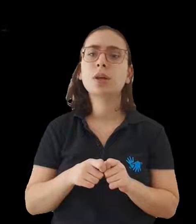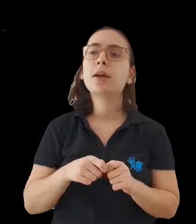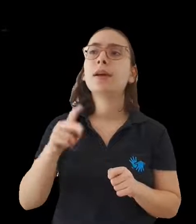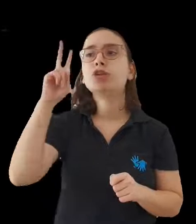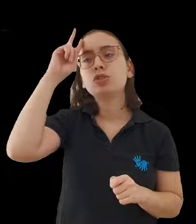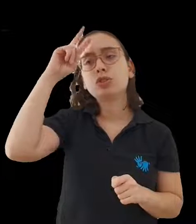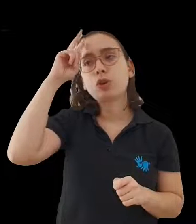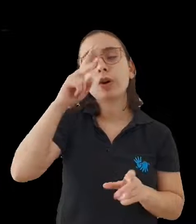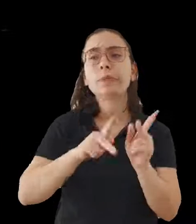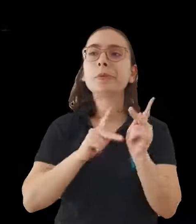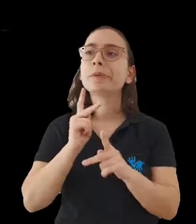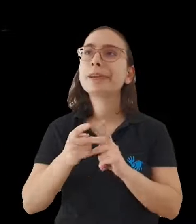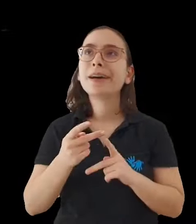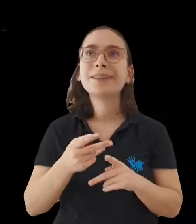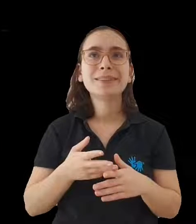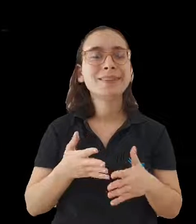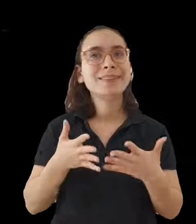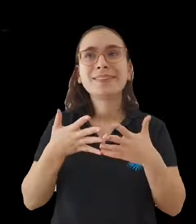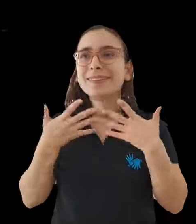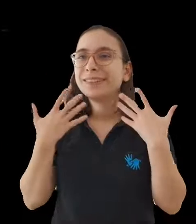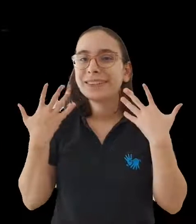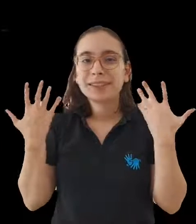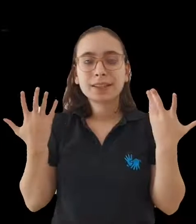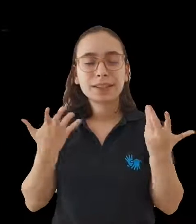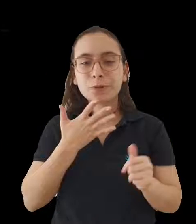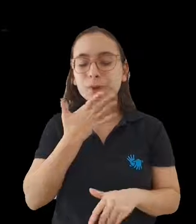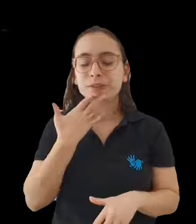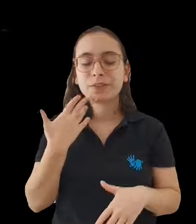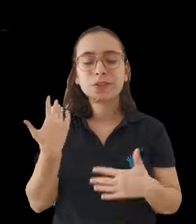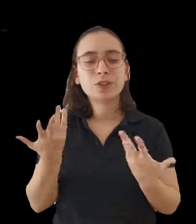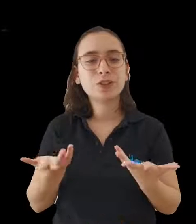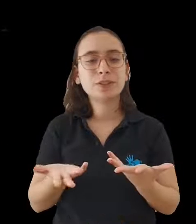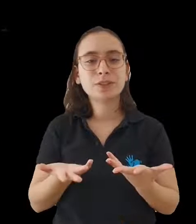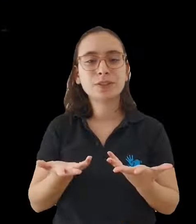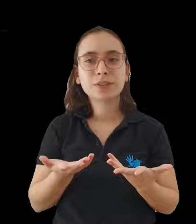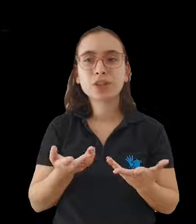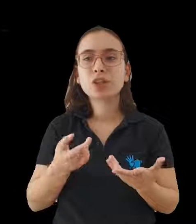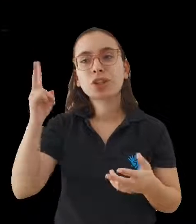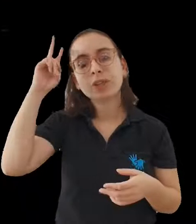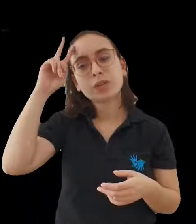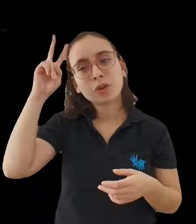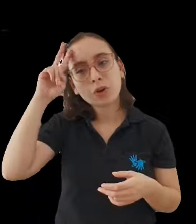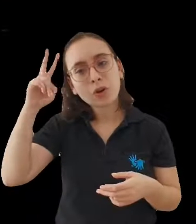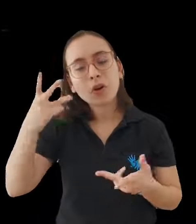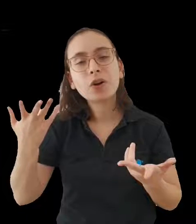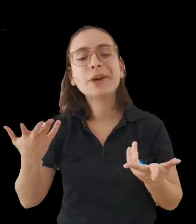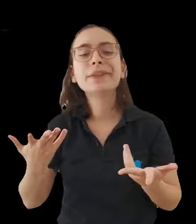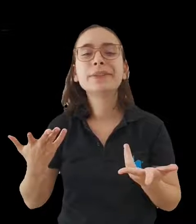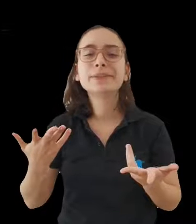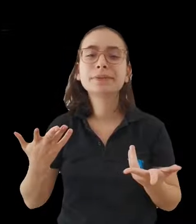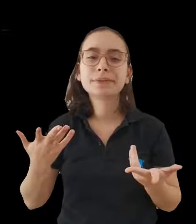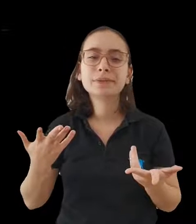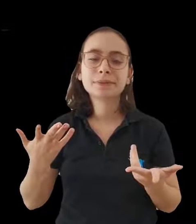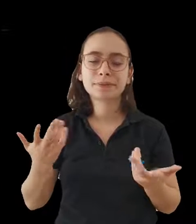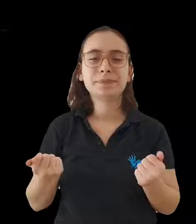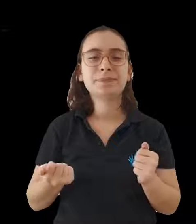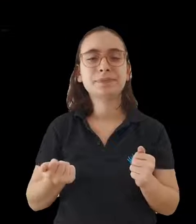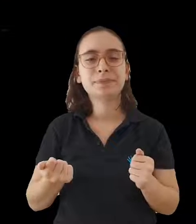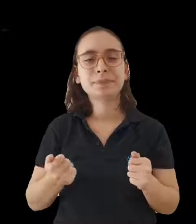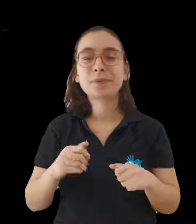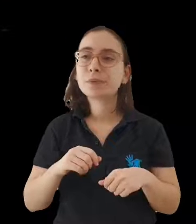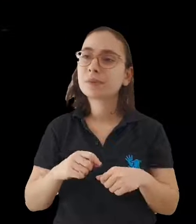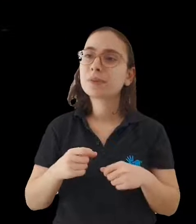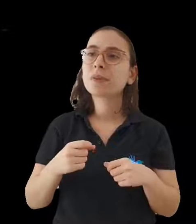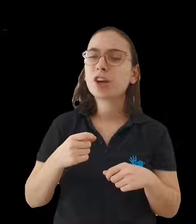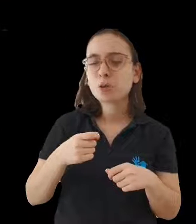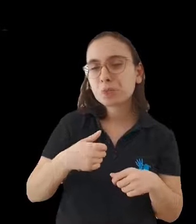maravilhoso. Porque, vocês já ouviram aquele ditado de quem conta um conto, quem conta um conto, aumenta um ponto?